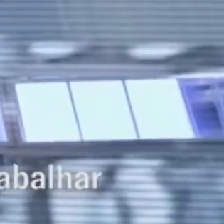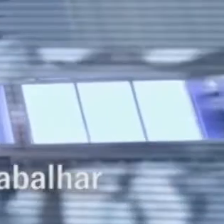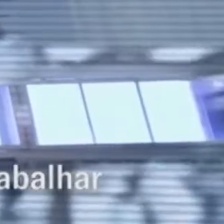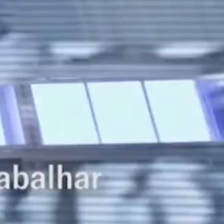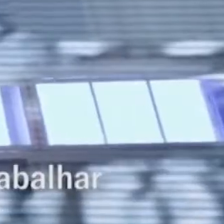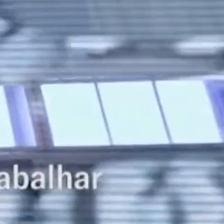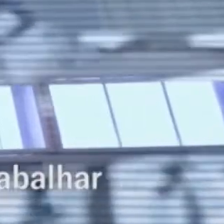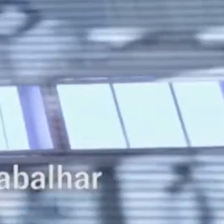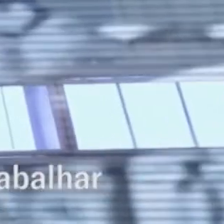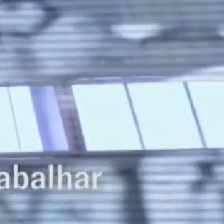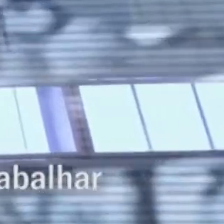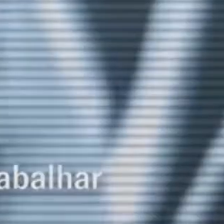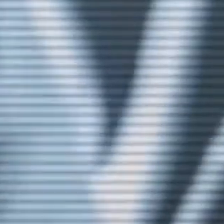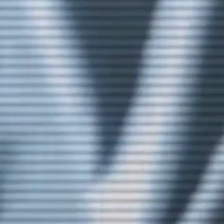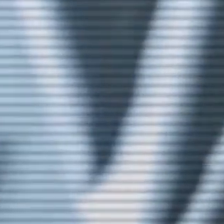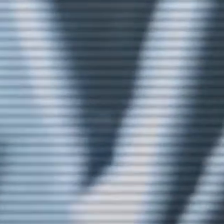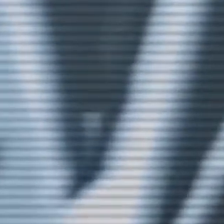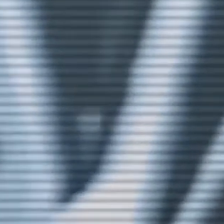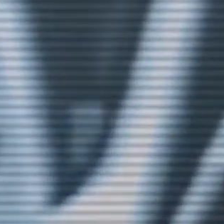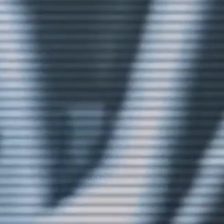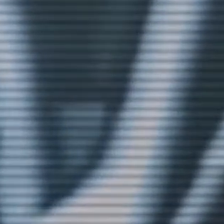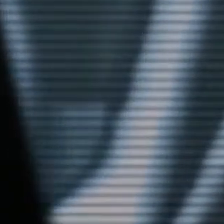E é por ele que nós vamos trabalhar.